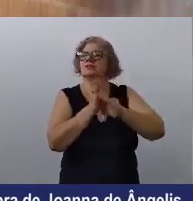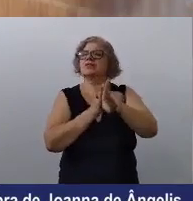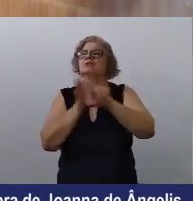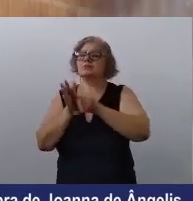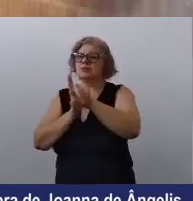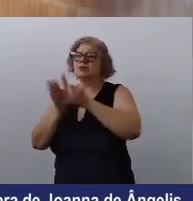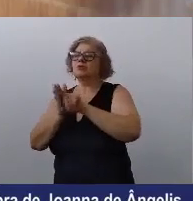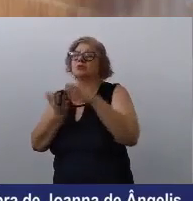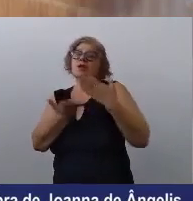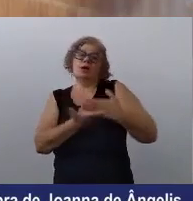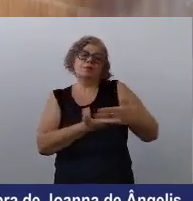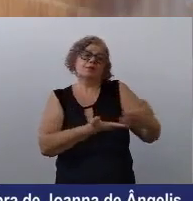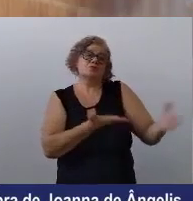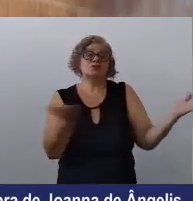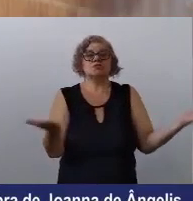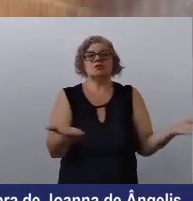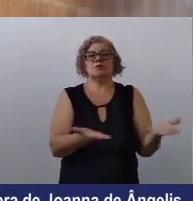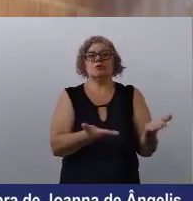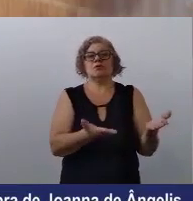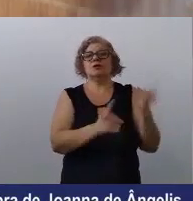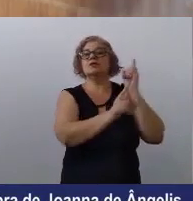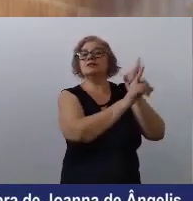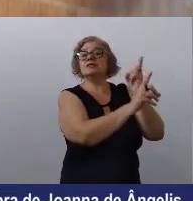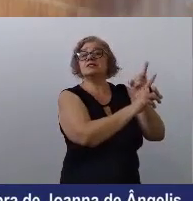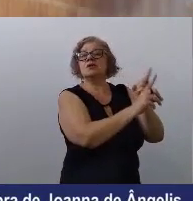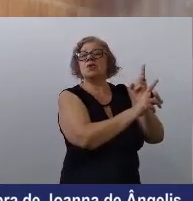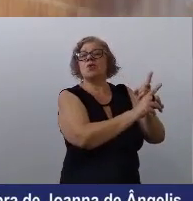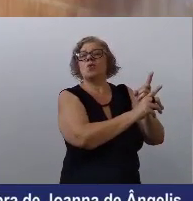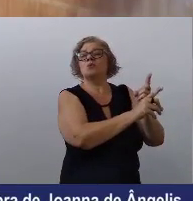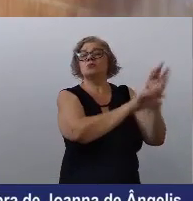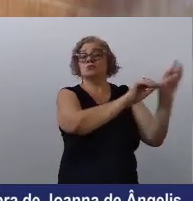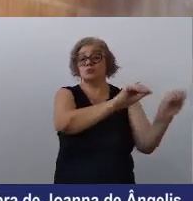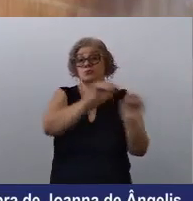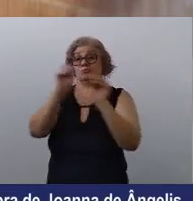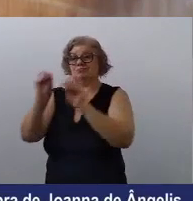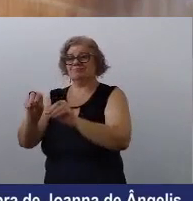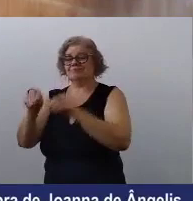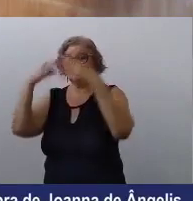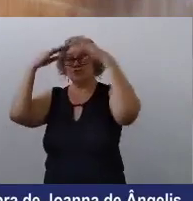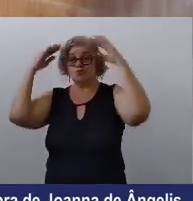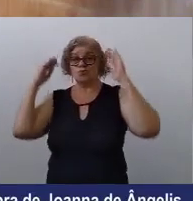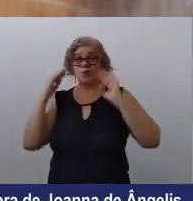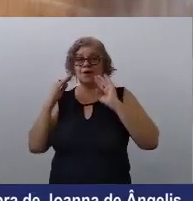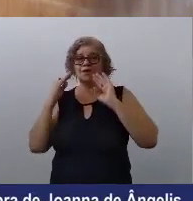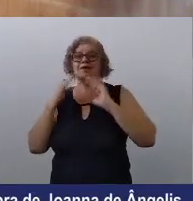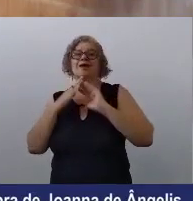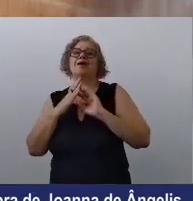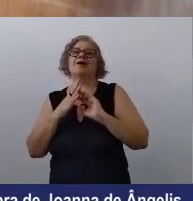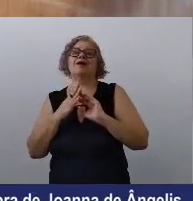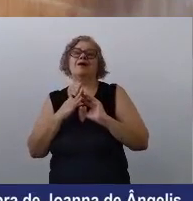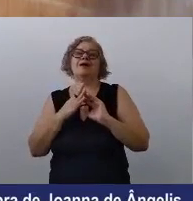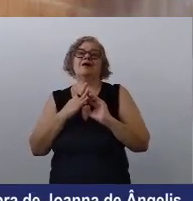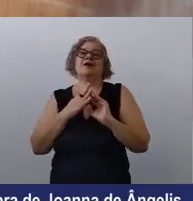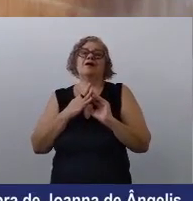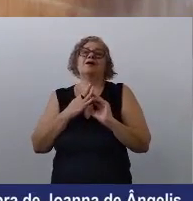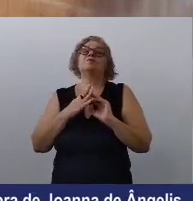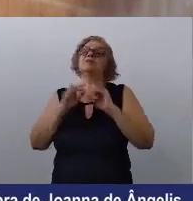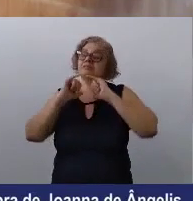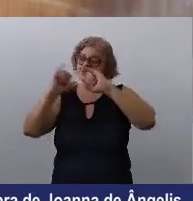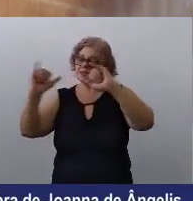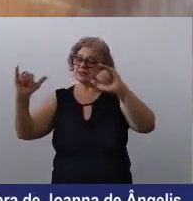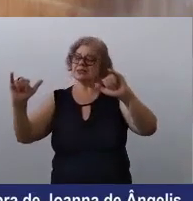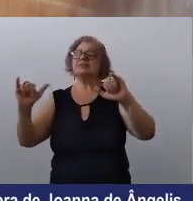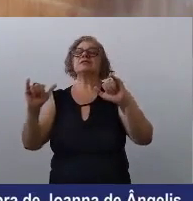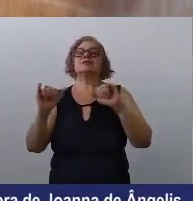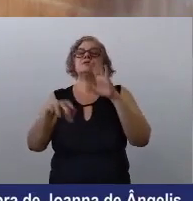que naturalmente a partir deste nosso encontro começarão a brotar de uma maneira mais intensa junto a ti.